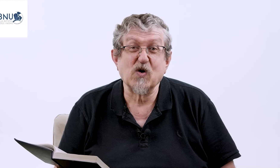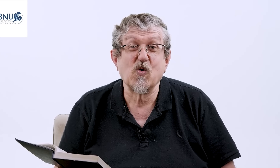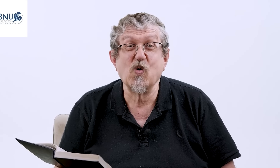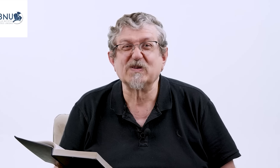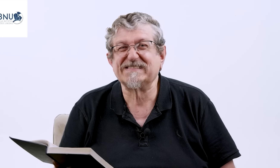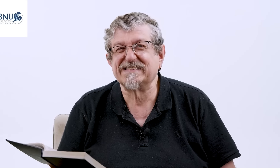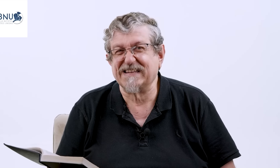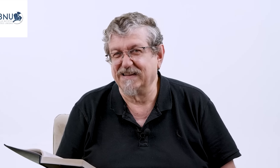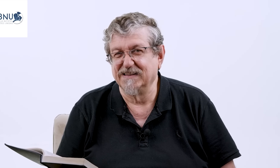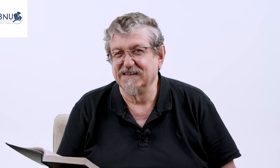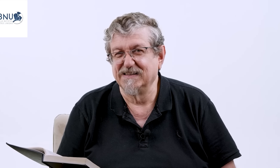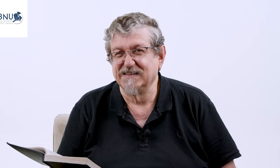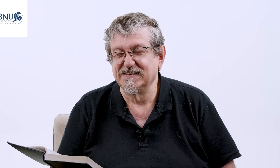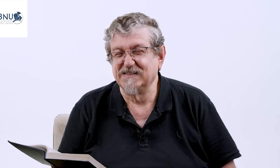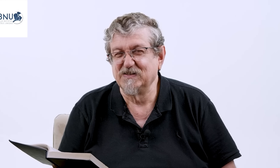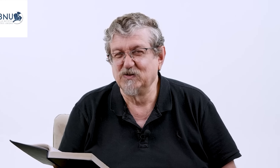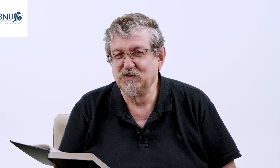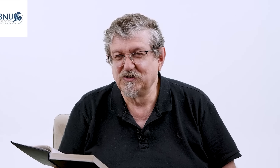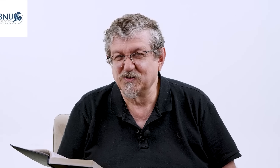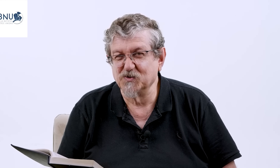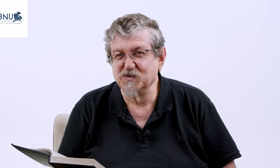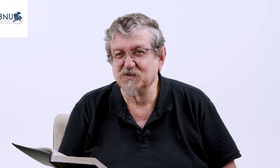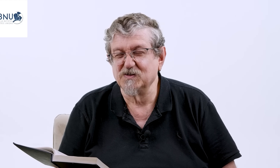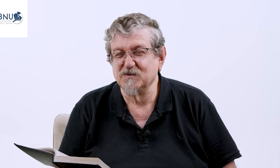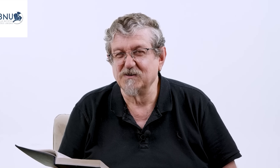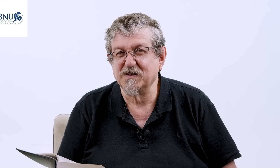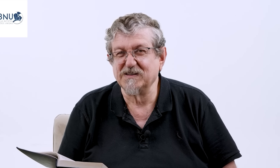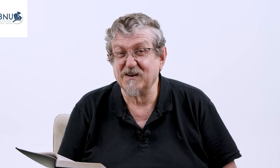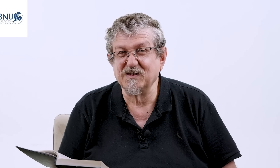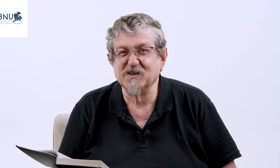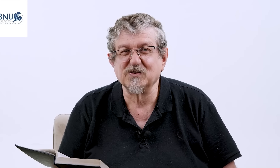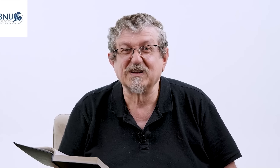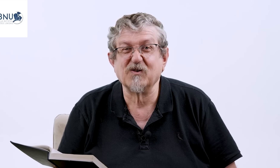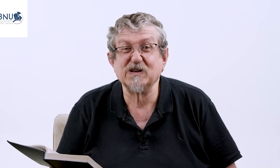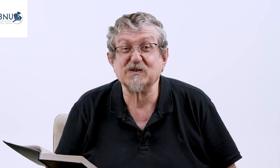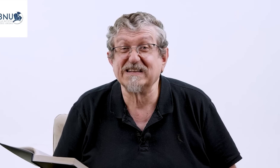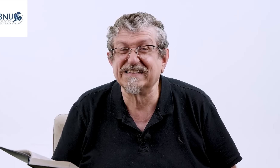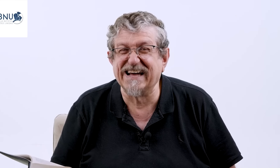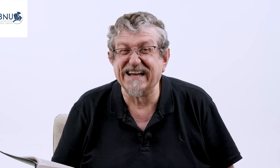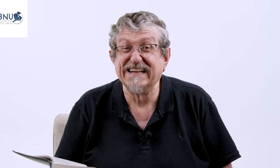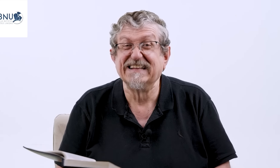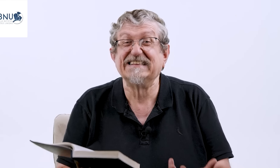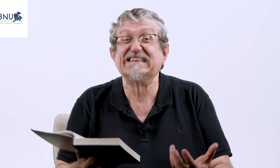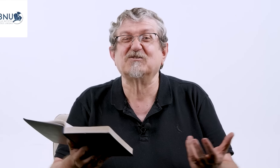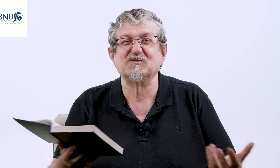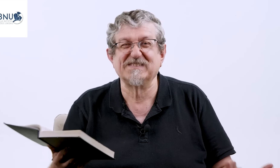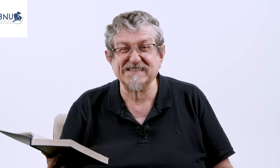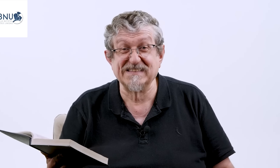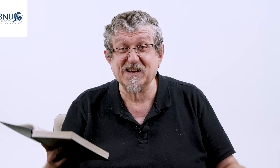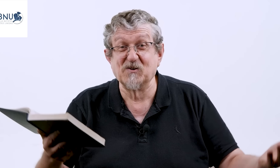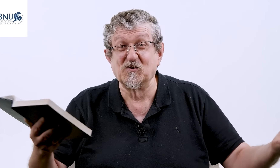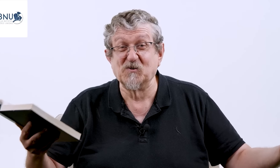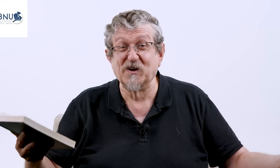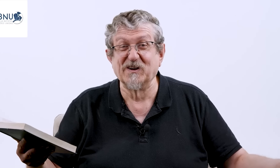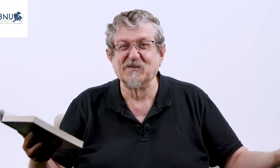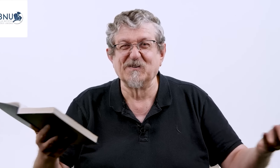você gostar de Jesus, do Evangelho de Deus. Outra coisa é você estar na